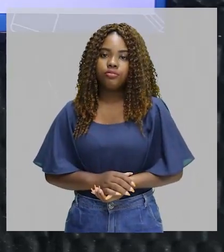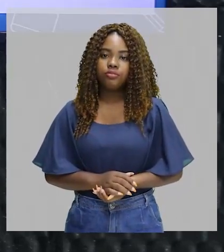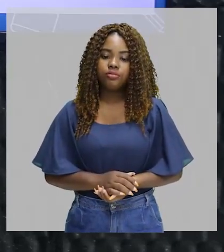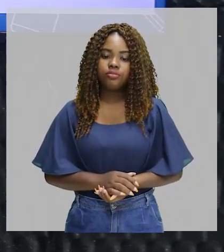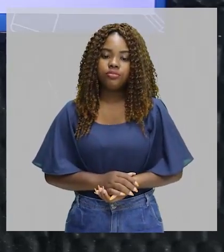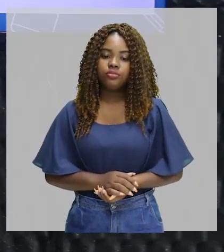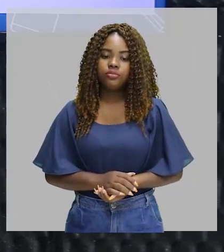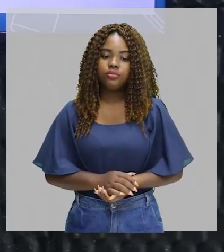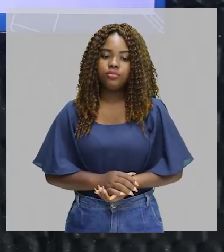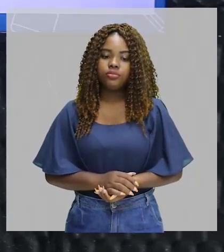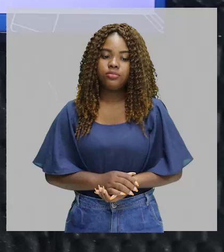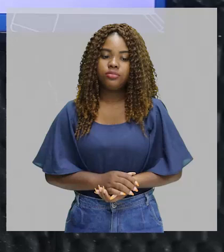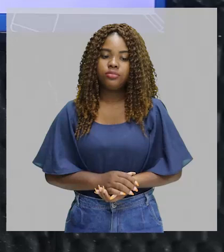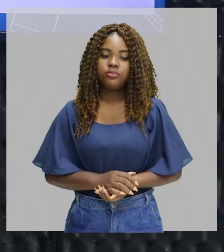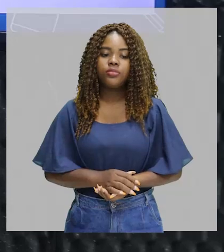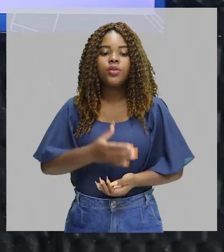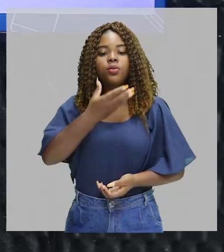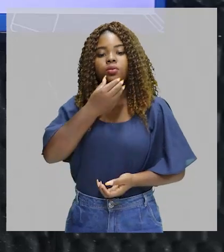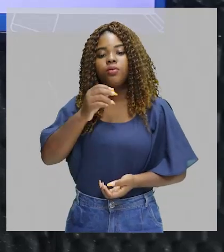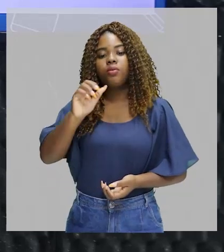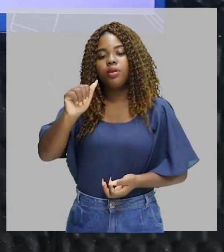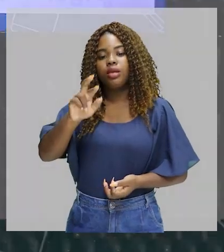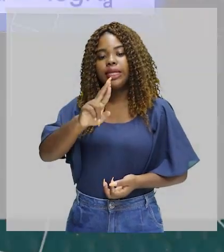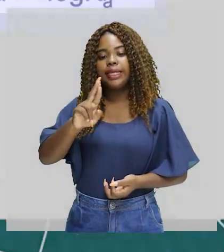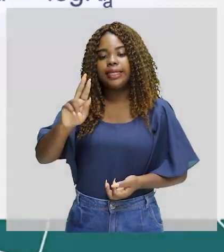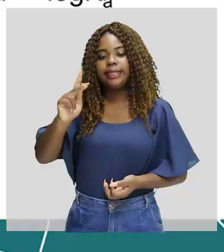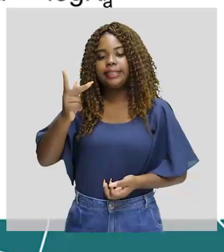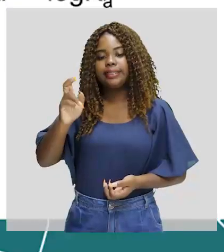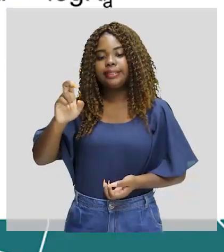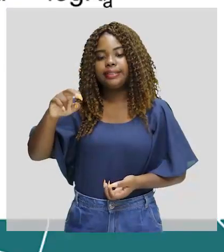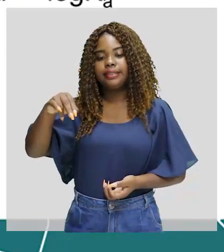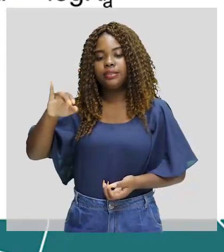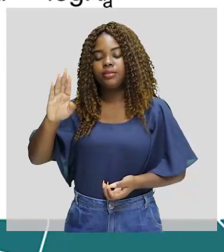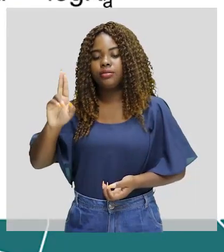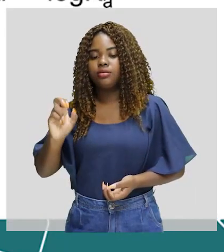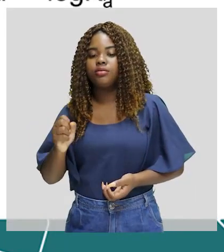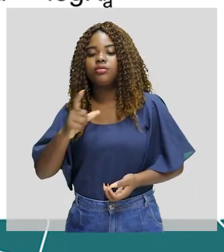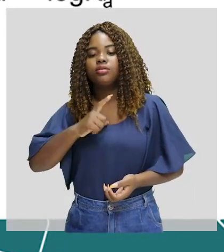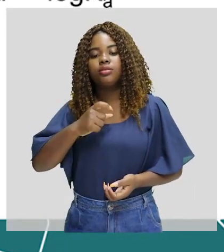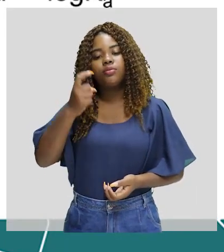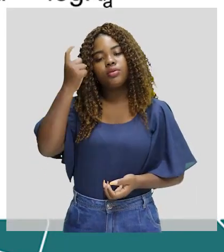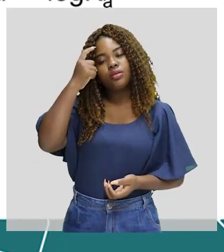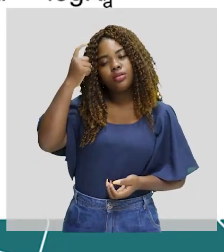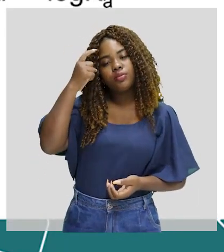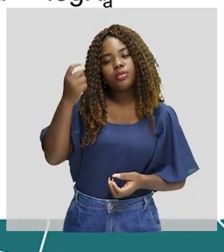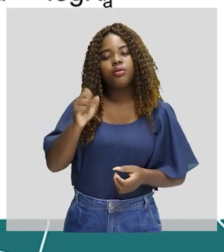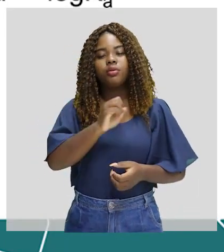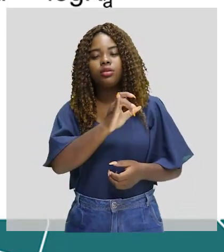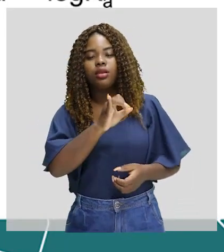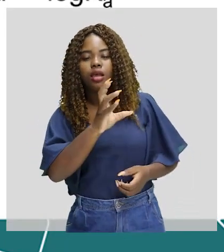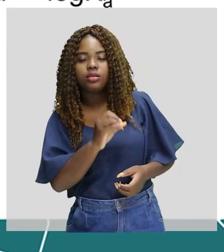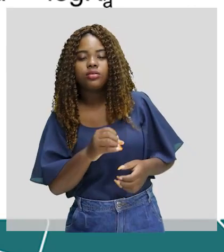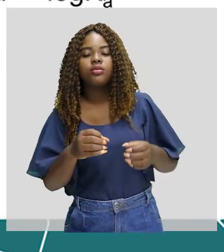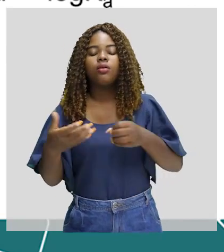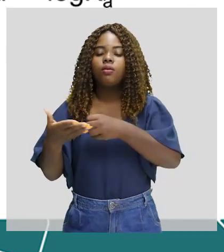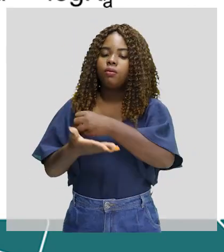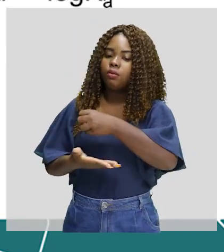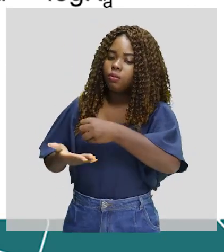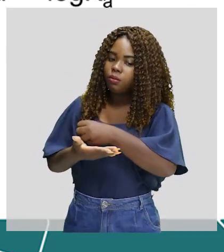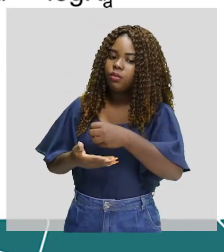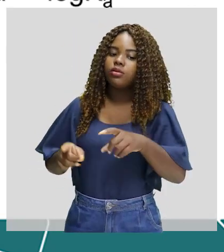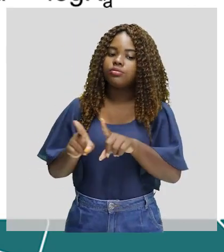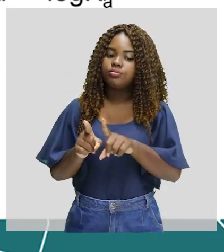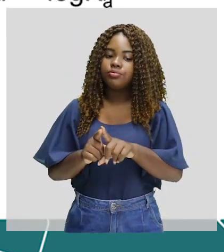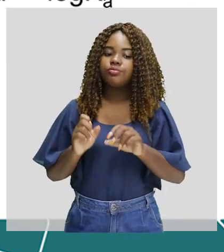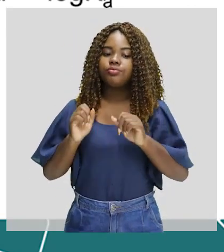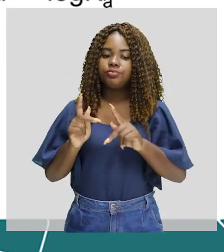básico. Então, segundo Arrhenius, né, nós temos essa concepção de ácido e base, ok? Os ácidos e